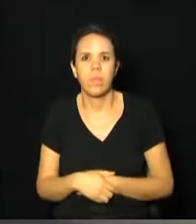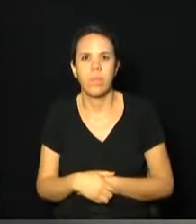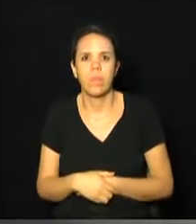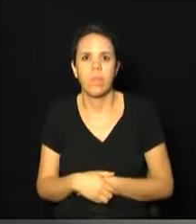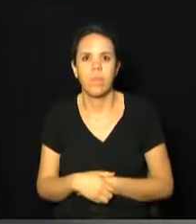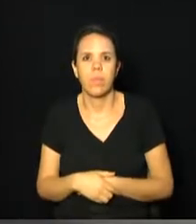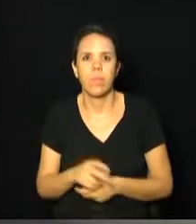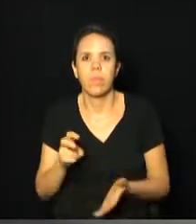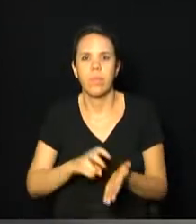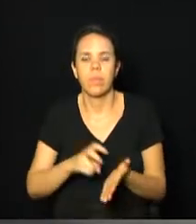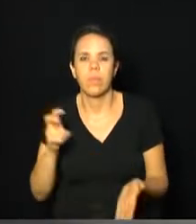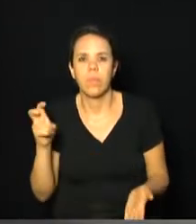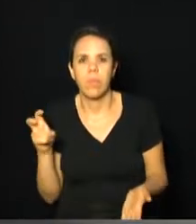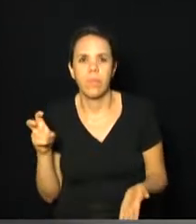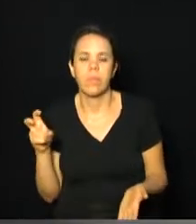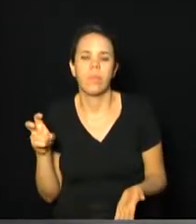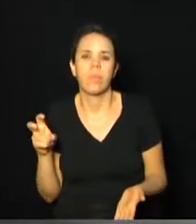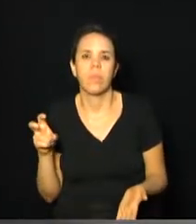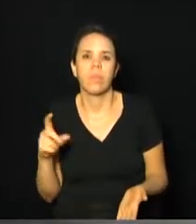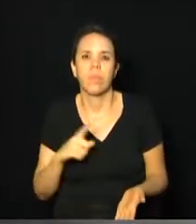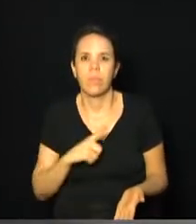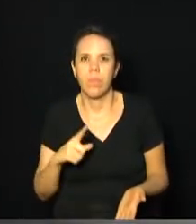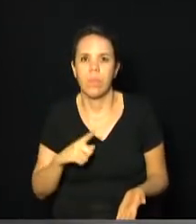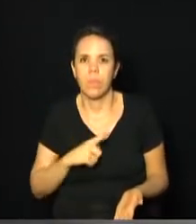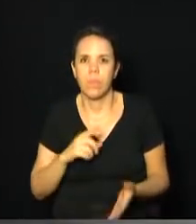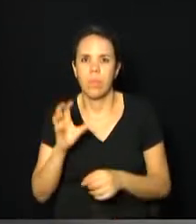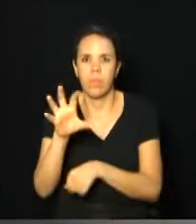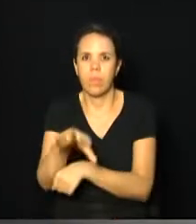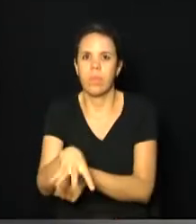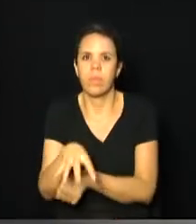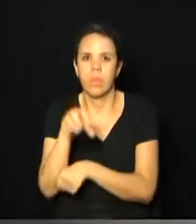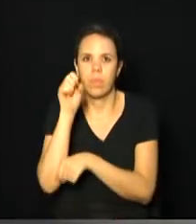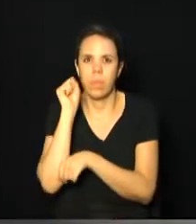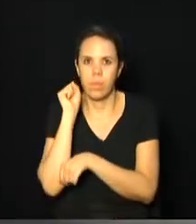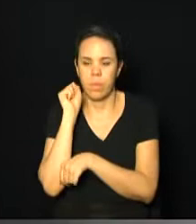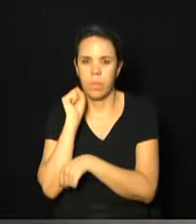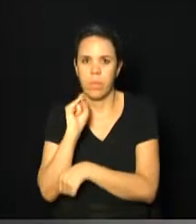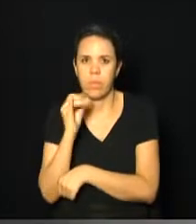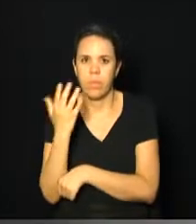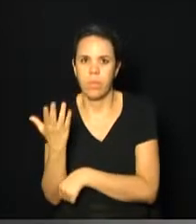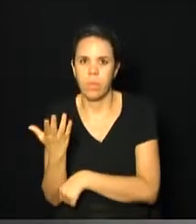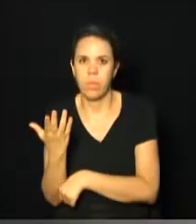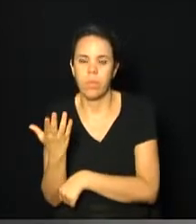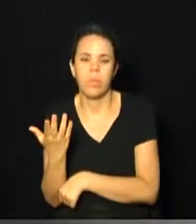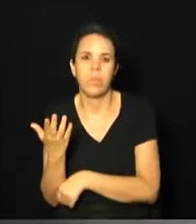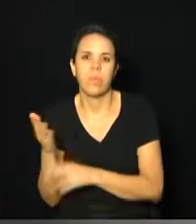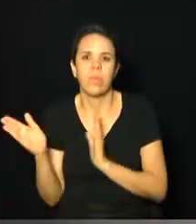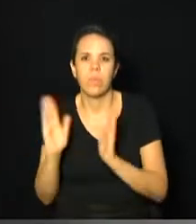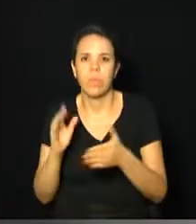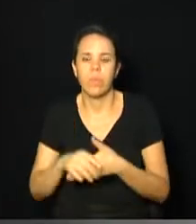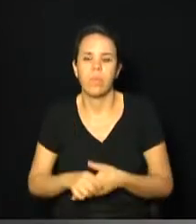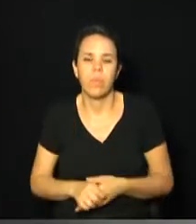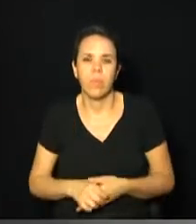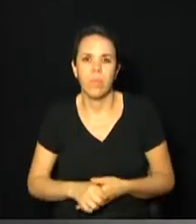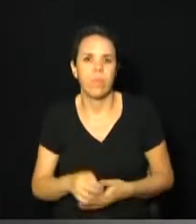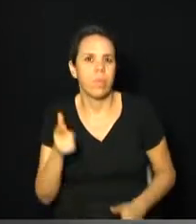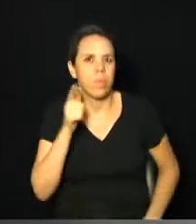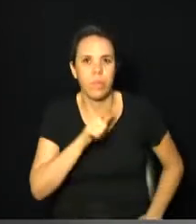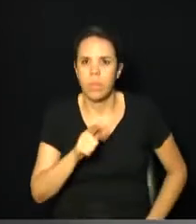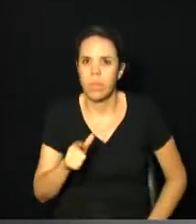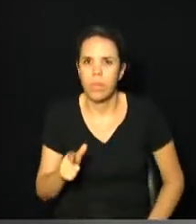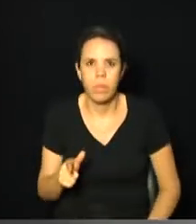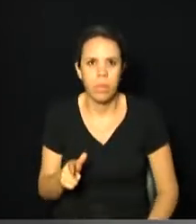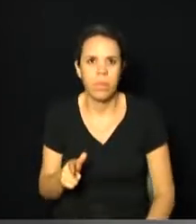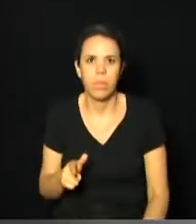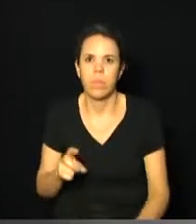na parte da manhã. Que aí a gente tem as máquinas, né, que acaso no caminhão atolar ou não conseguir subir, a gente